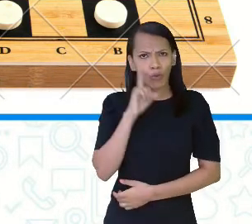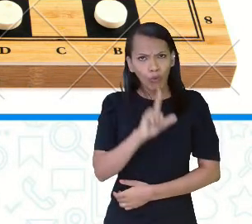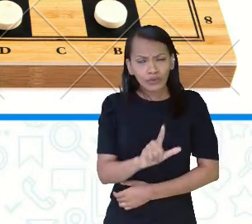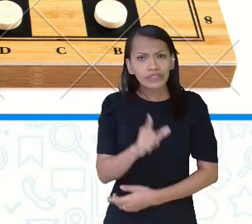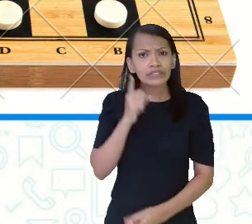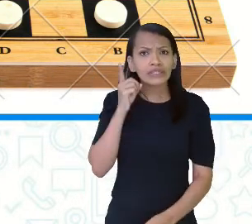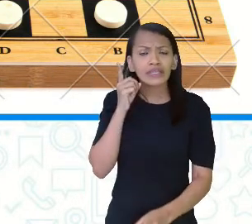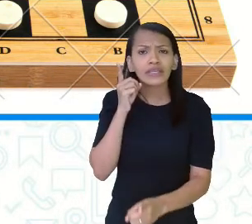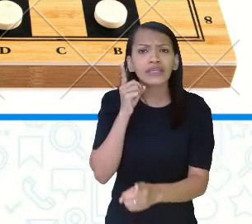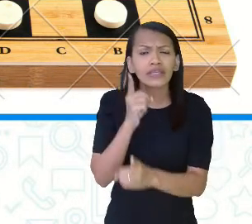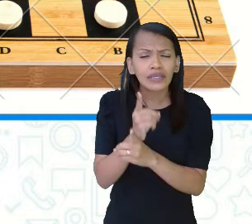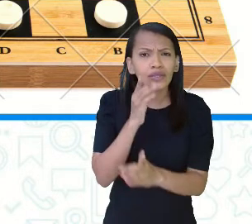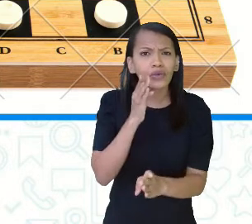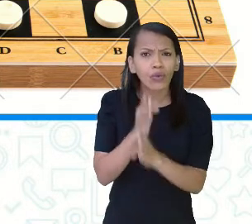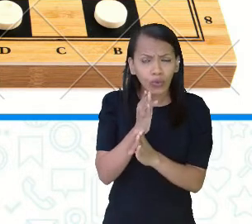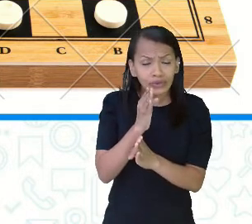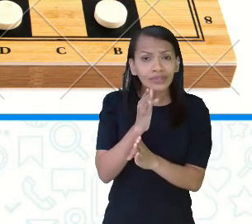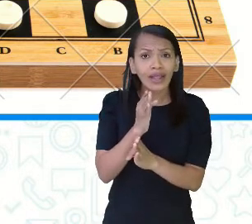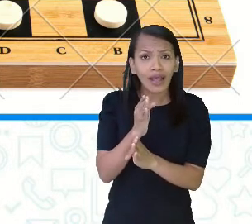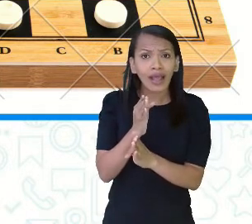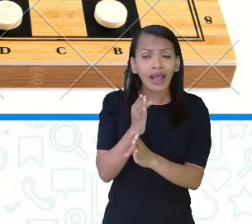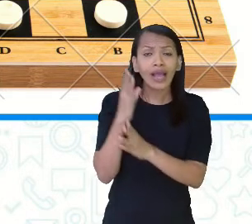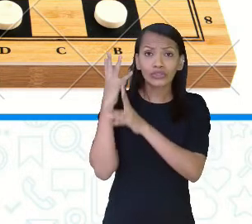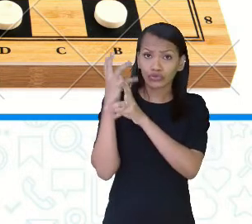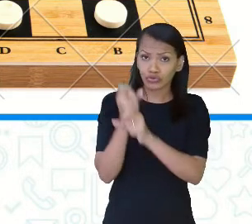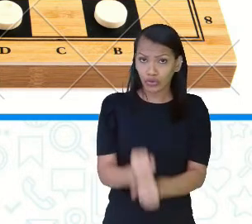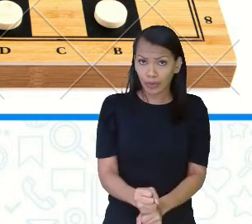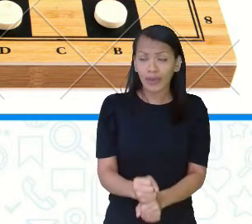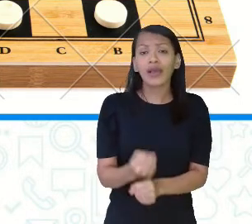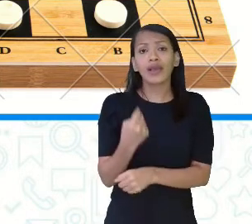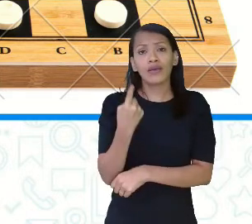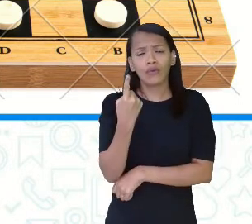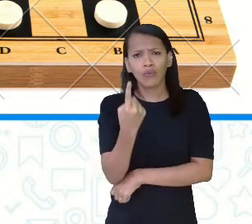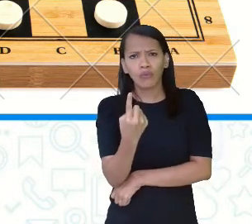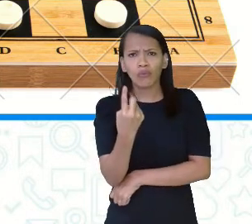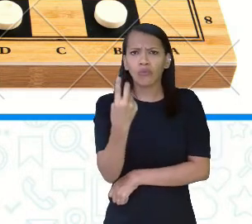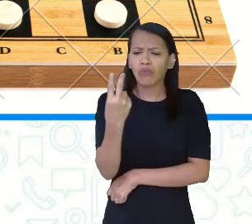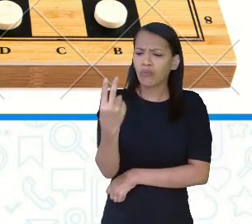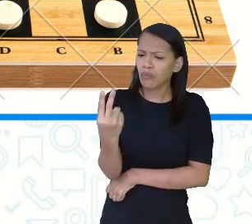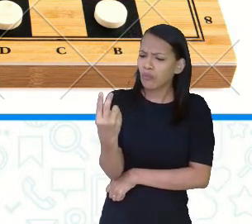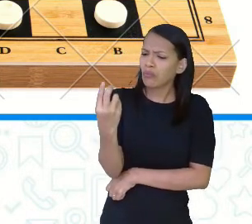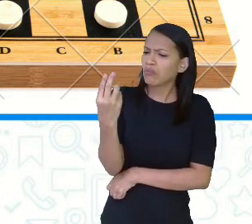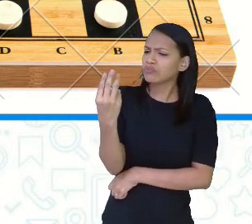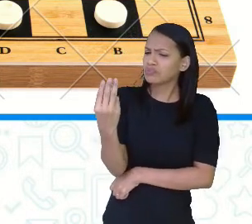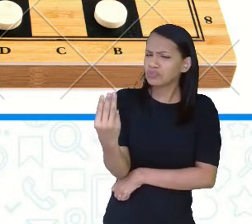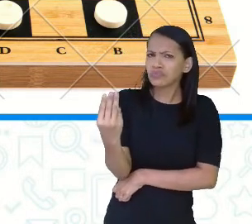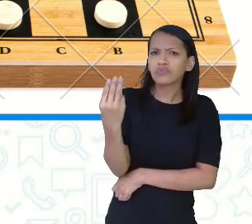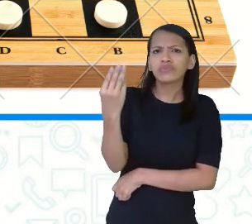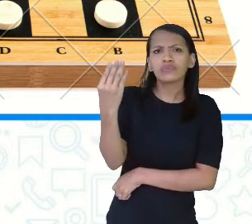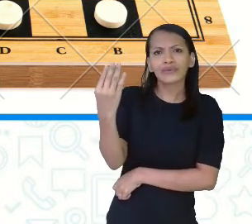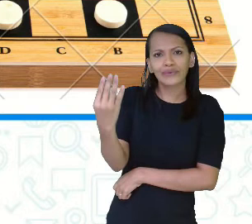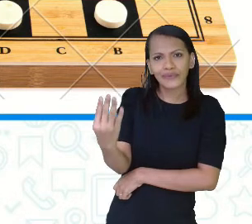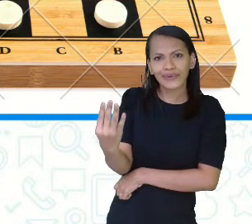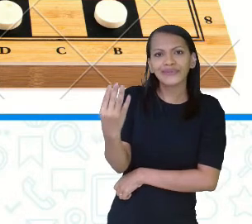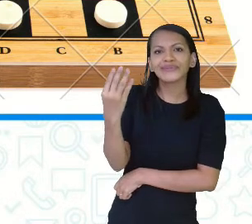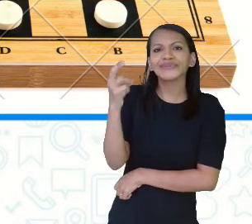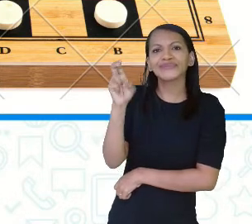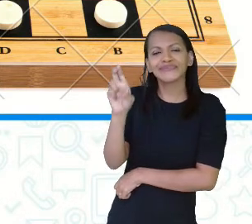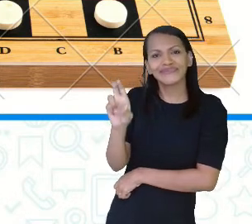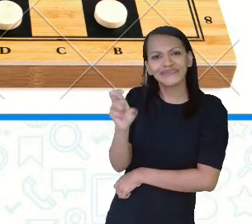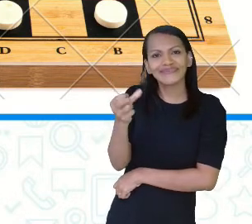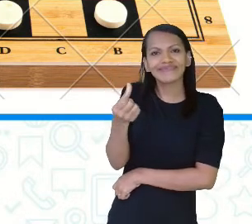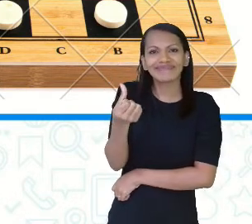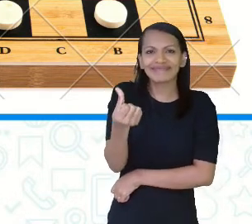resultado com certeza, ó. Eu posso ir contando. 1, 2, 3, 4,